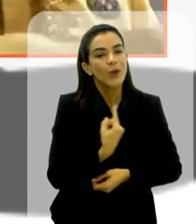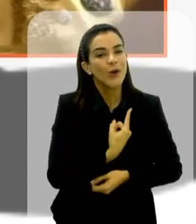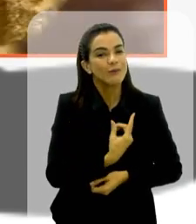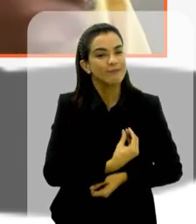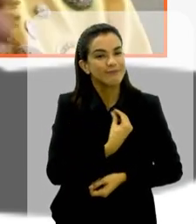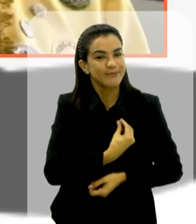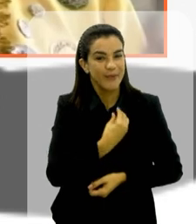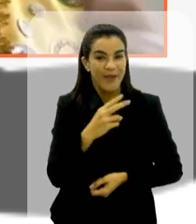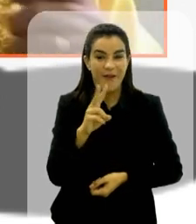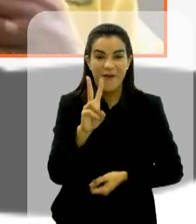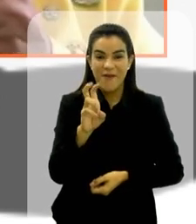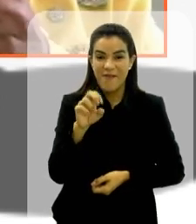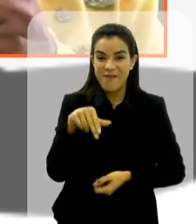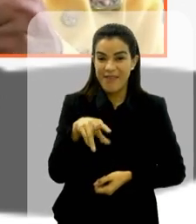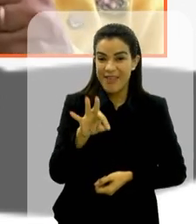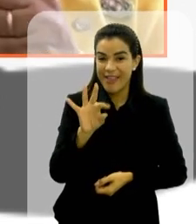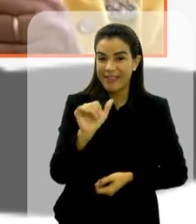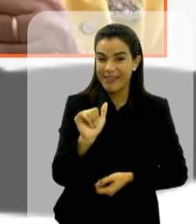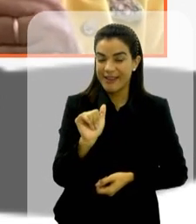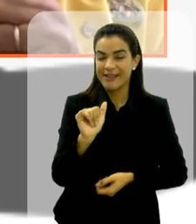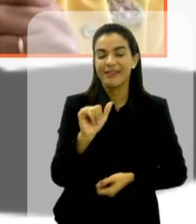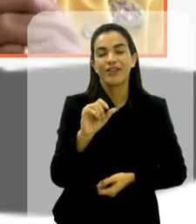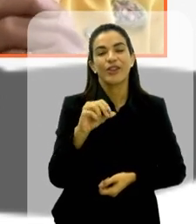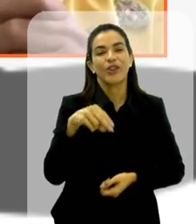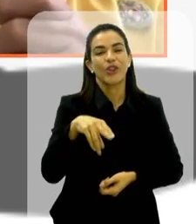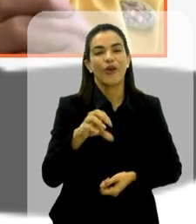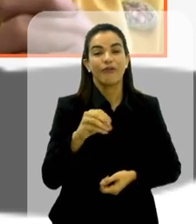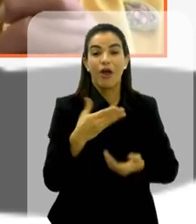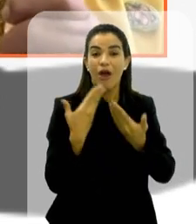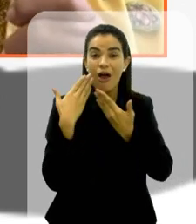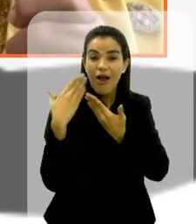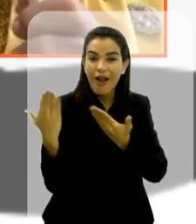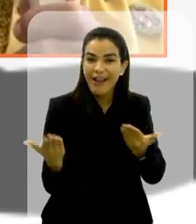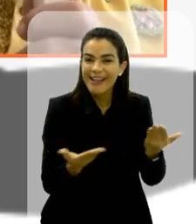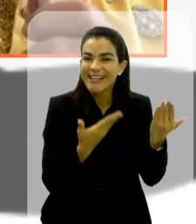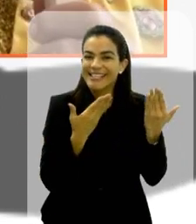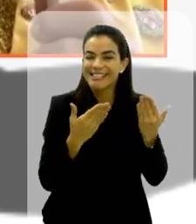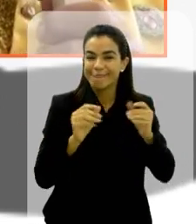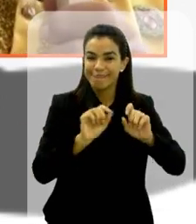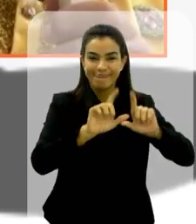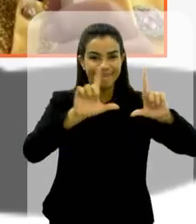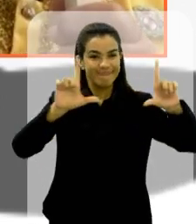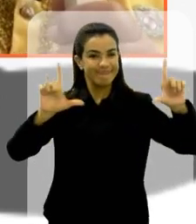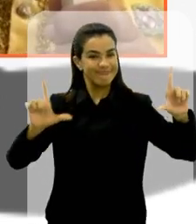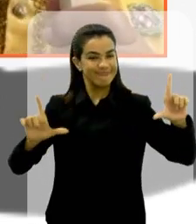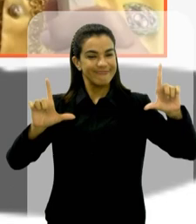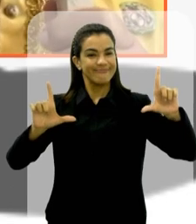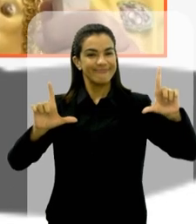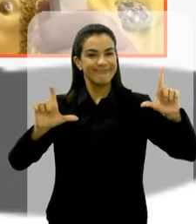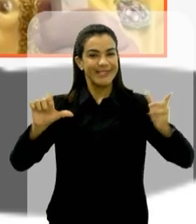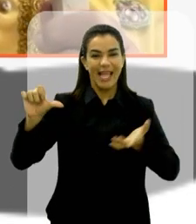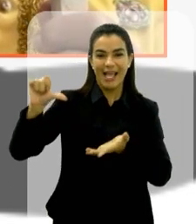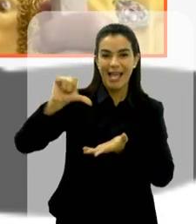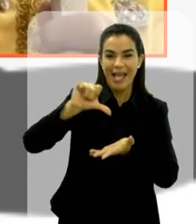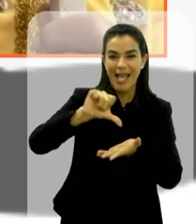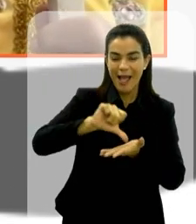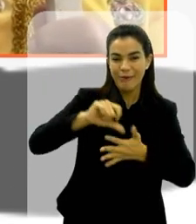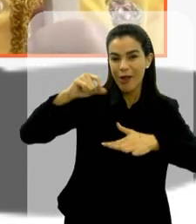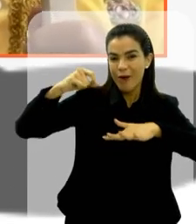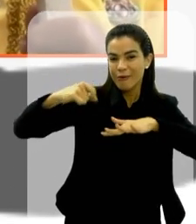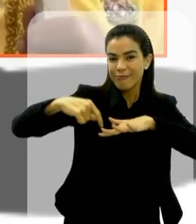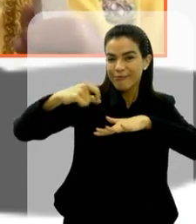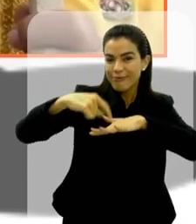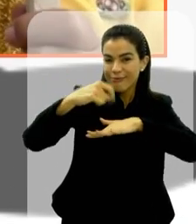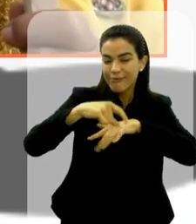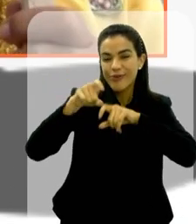em Venda Nova. Tem até aqui, ó, uma placa aqui, ó, Venda Olha Nova do que bonito. Imigrante, capital do agroturismo. Do Que agroturismo.